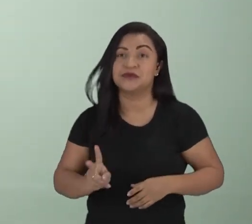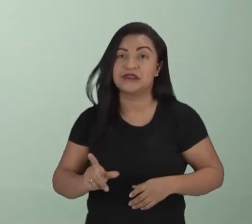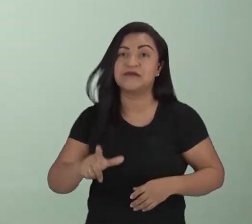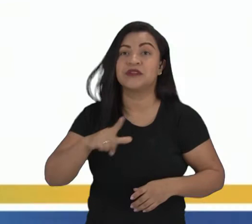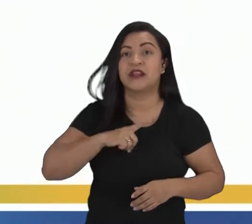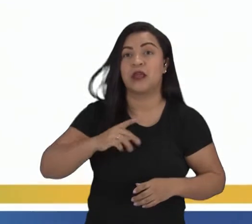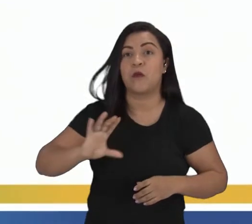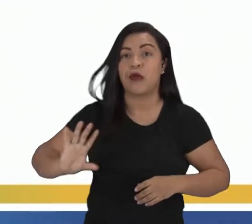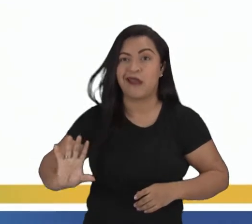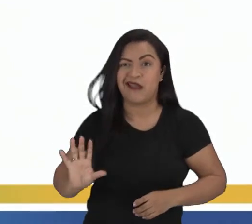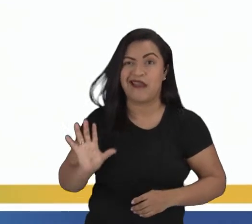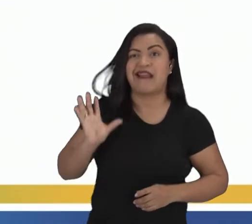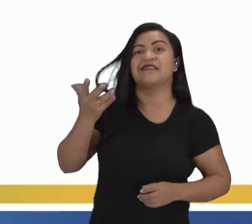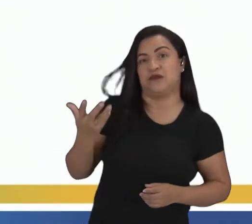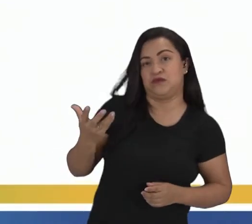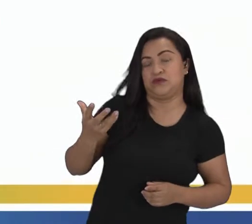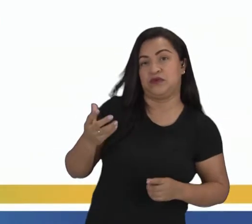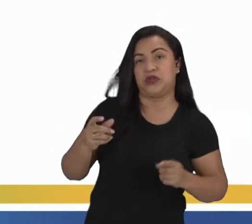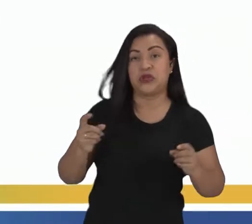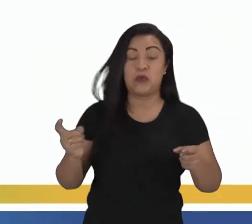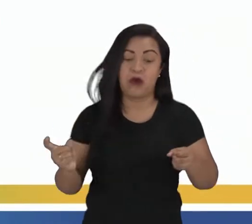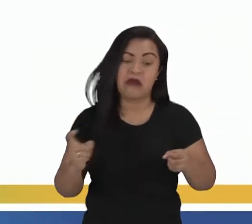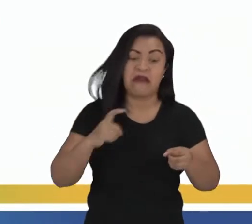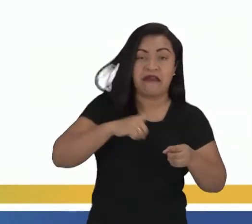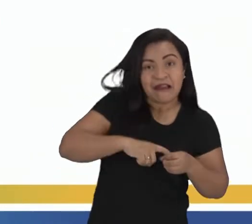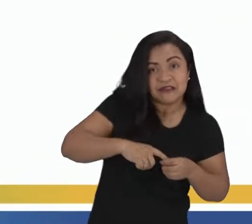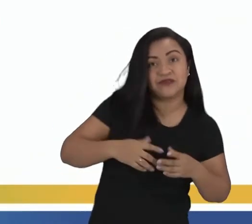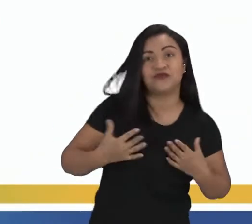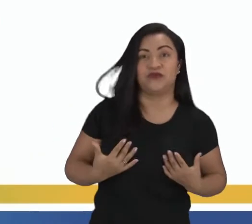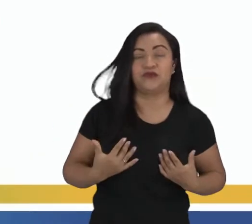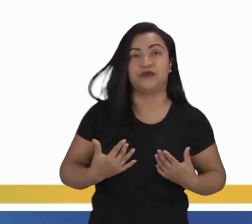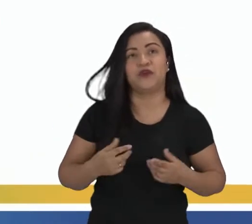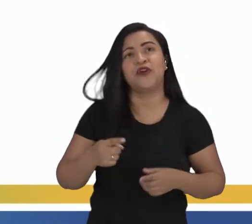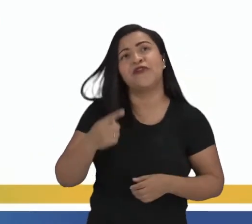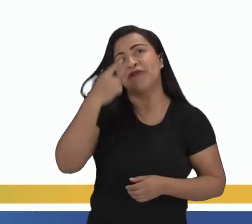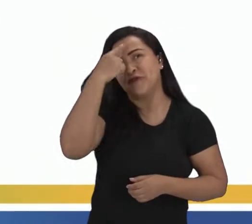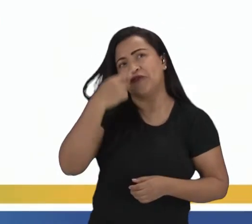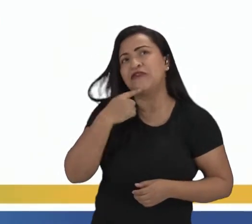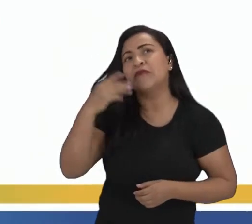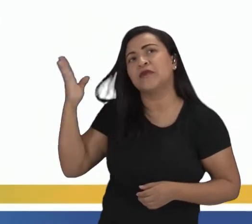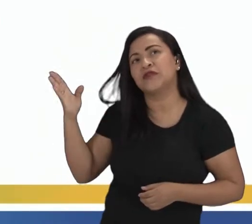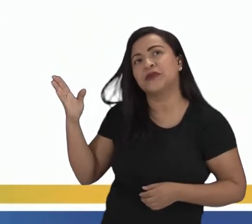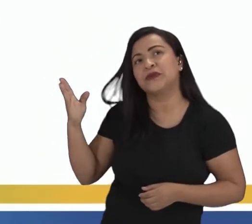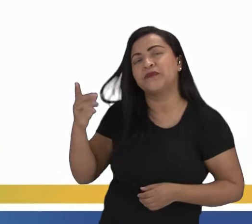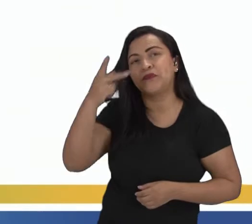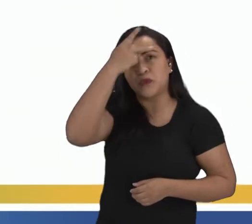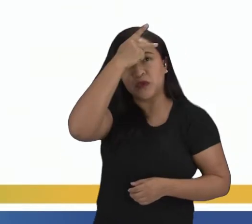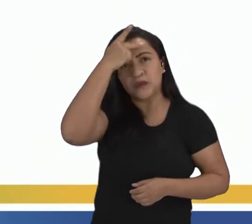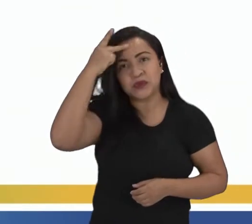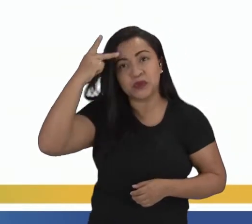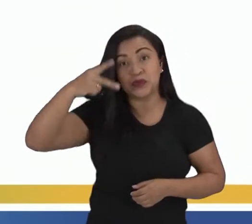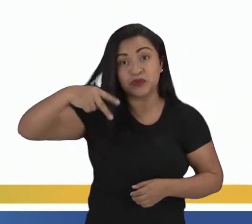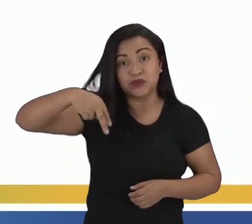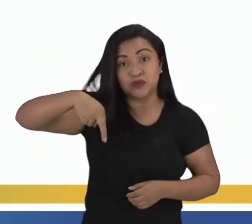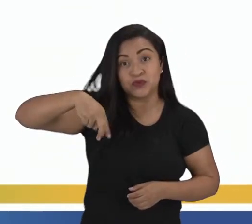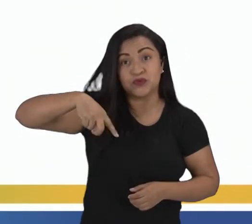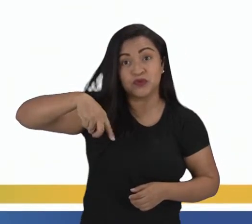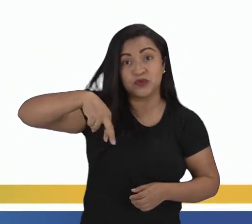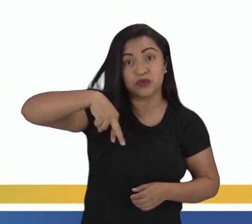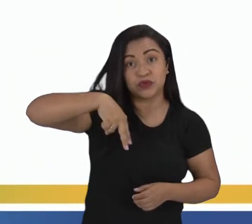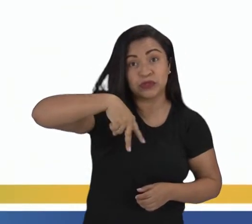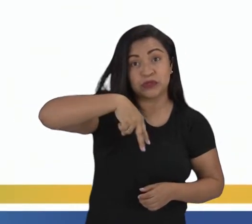imagem que aparece na tela para vocês. Temos aí a imagem de uma pessoa andando. Nós temos o